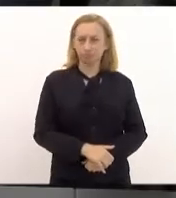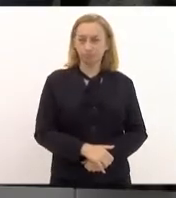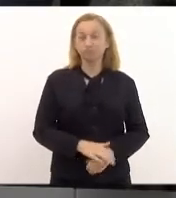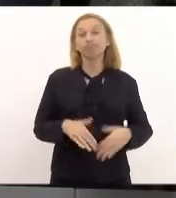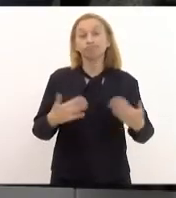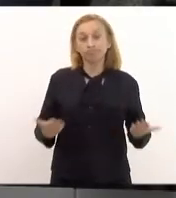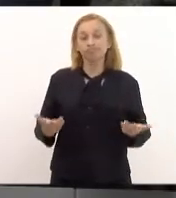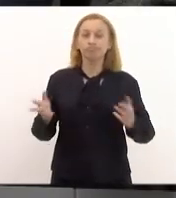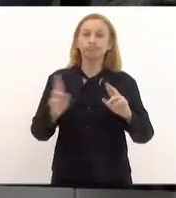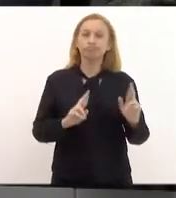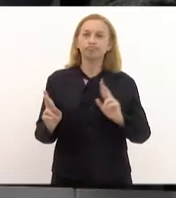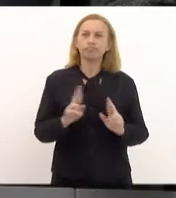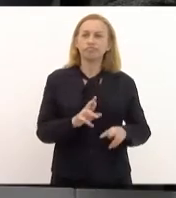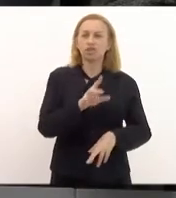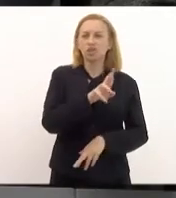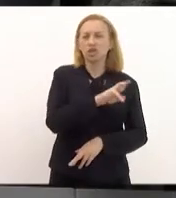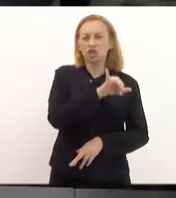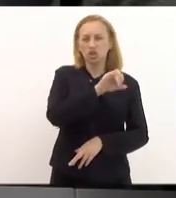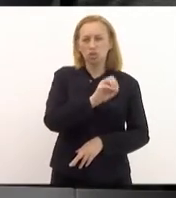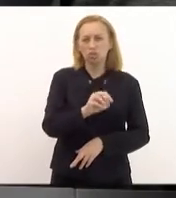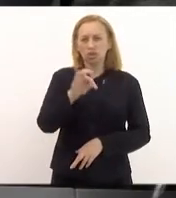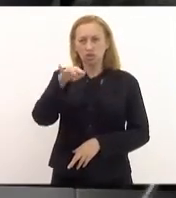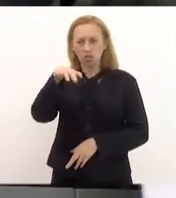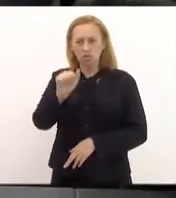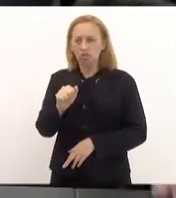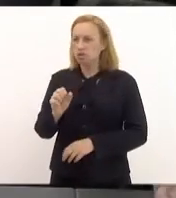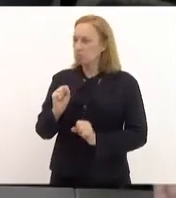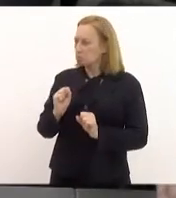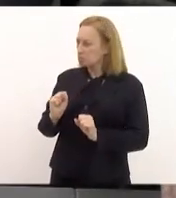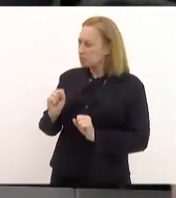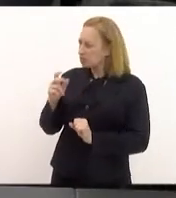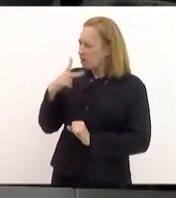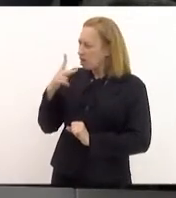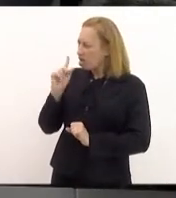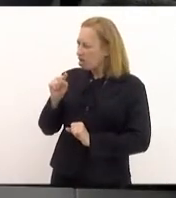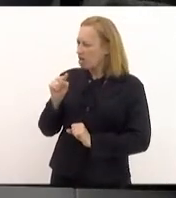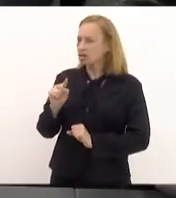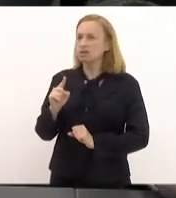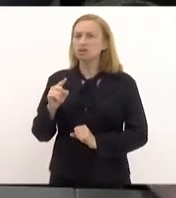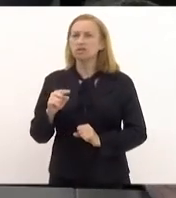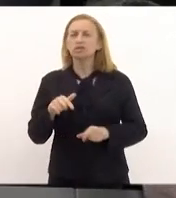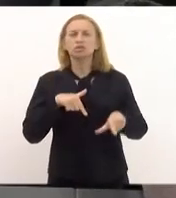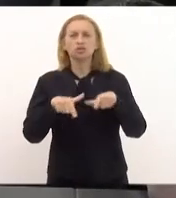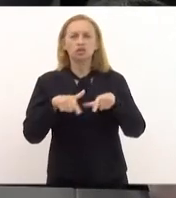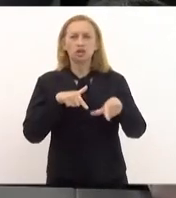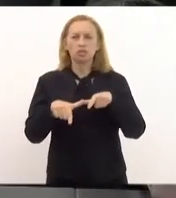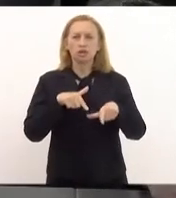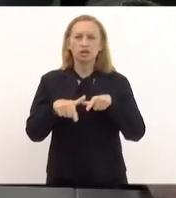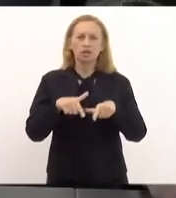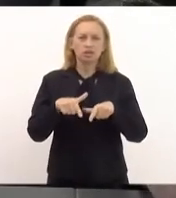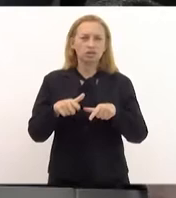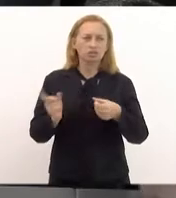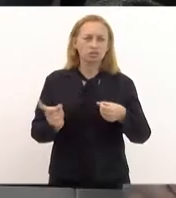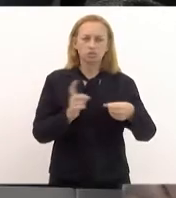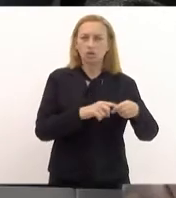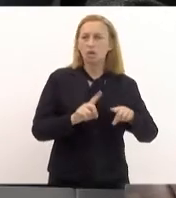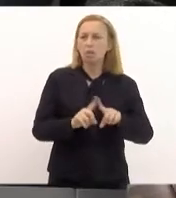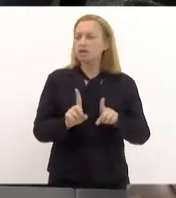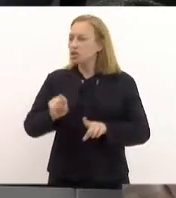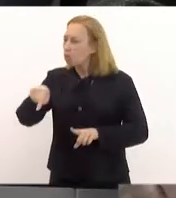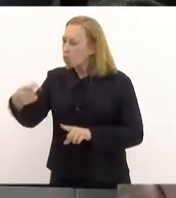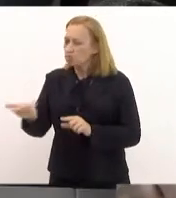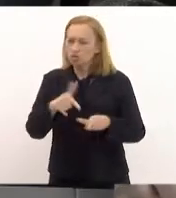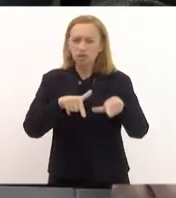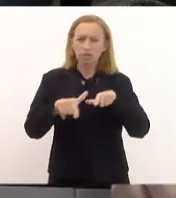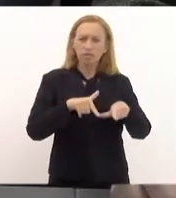Então, com relação ao Rio Metrópole, o que eu tenho para falar é isso sobre os trabalhos que estão sendo devolvidos, né? Agora, tem outros trabalhos